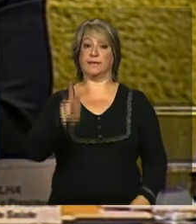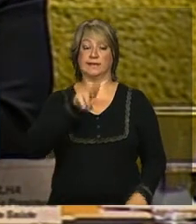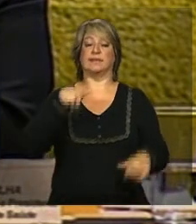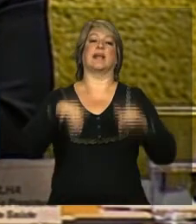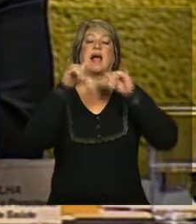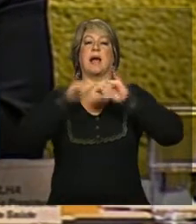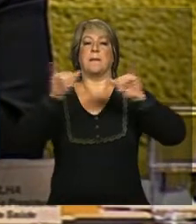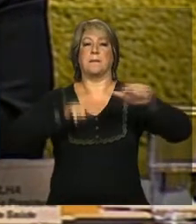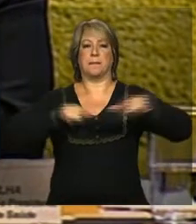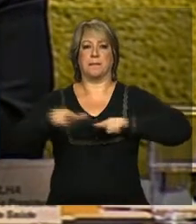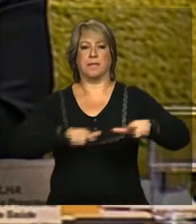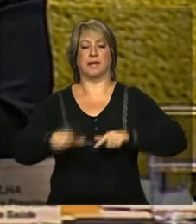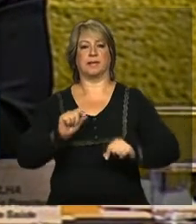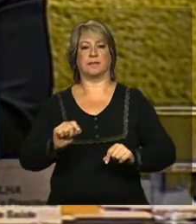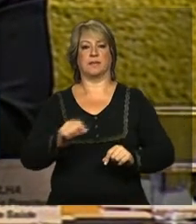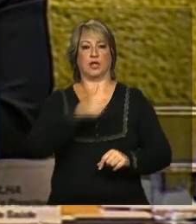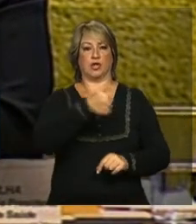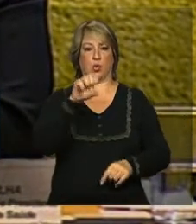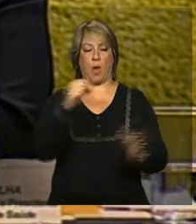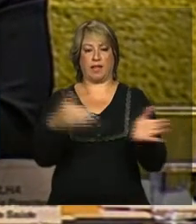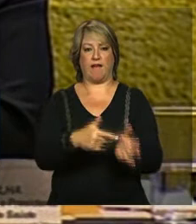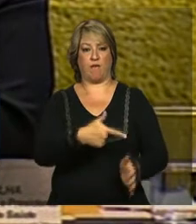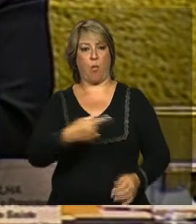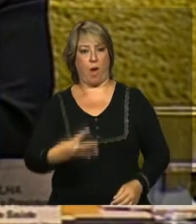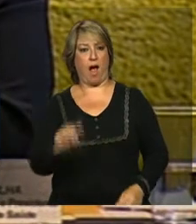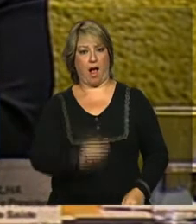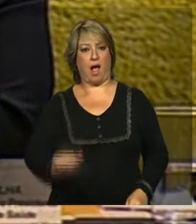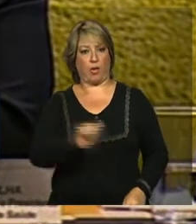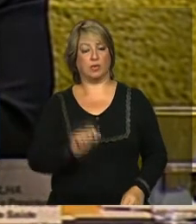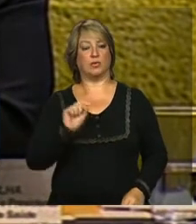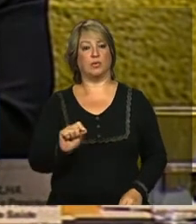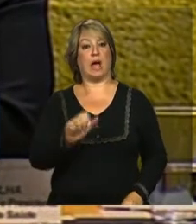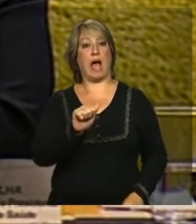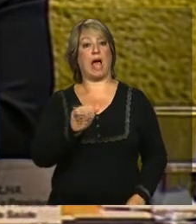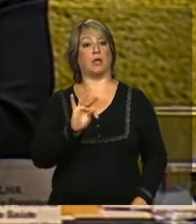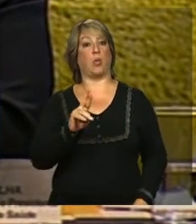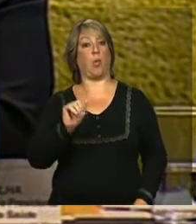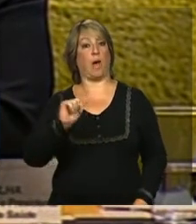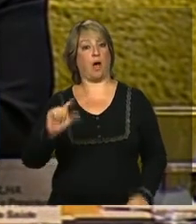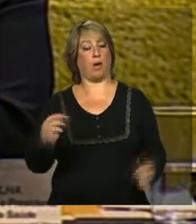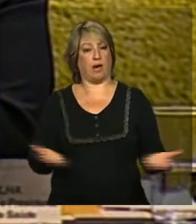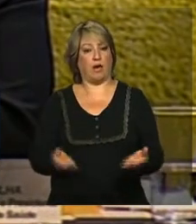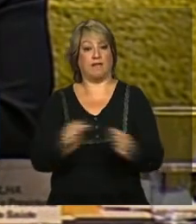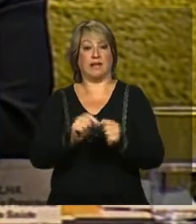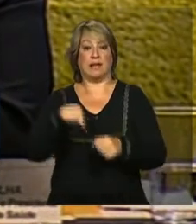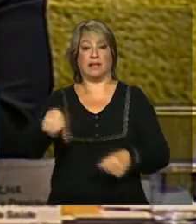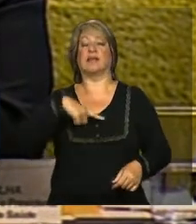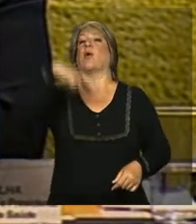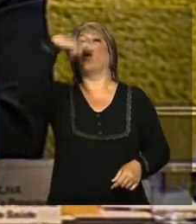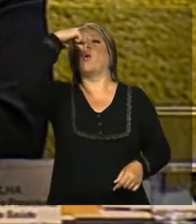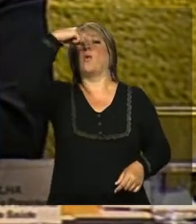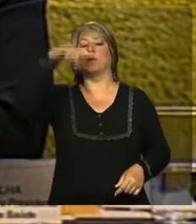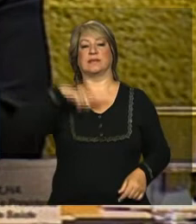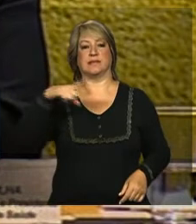campanha de 18 a 24 de Agosto para atualizar já fazer a vitamina vai ser a Gotinha